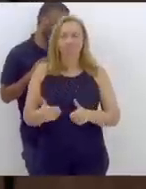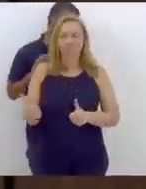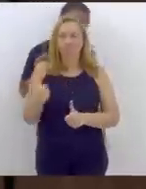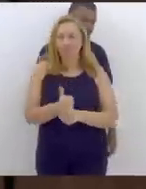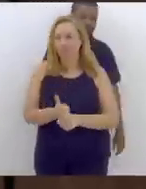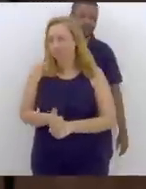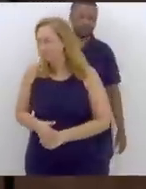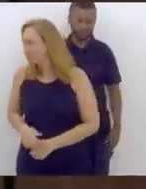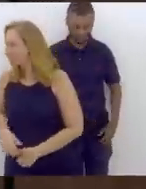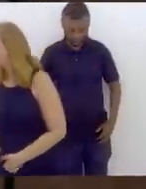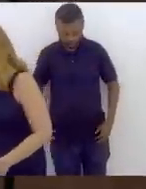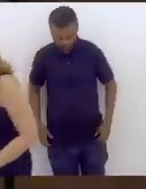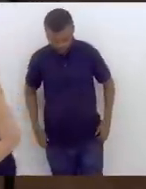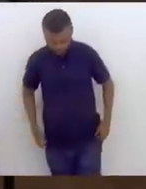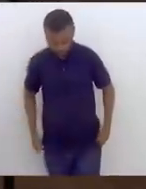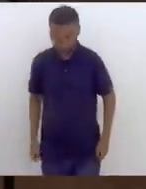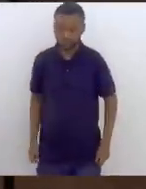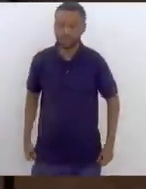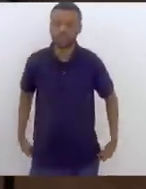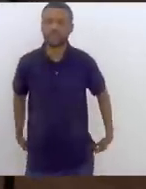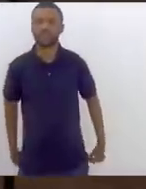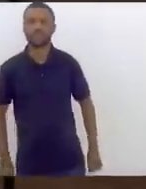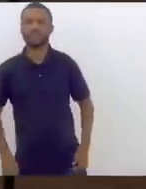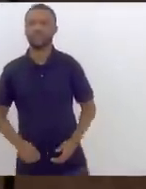a lei 9537